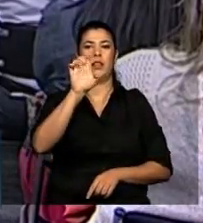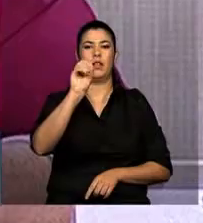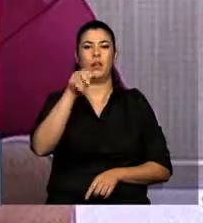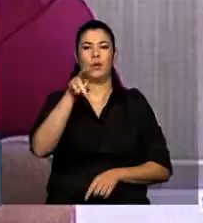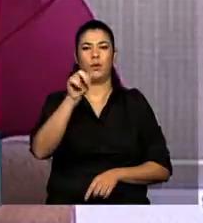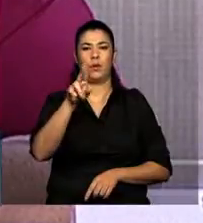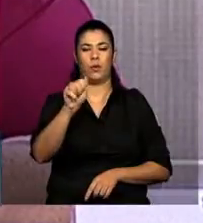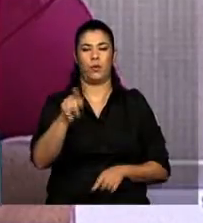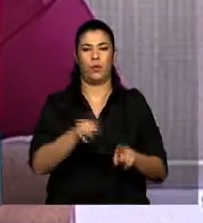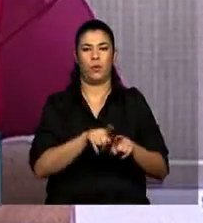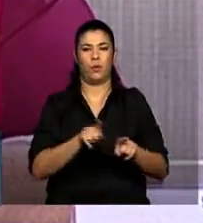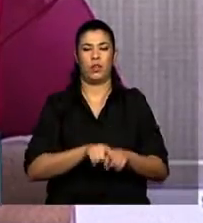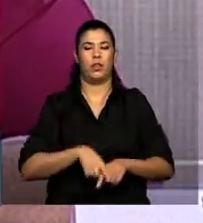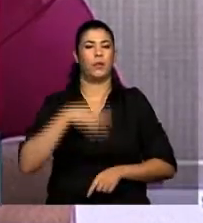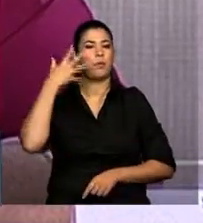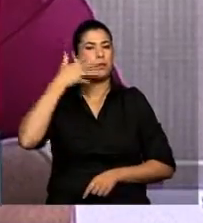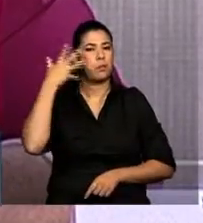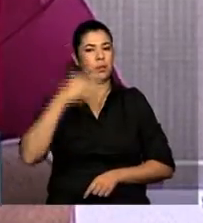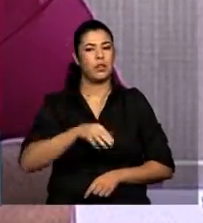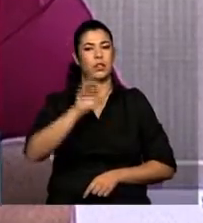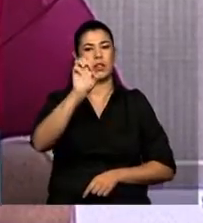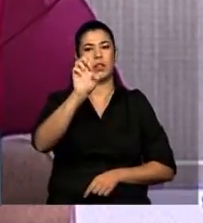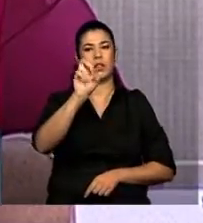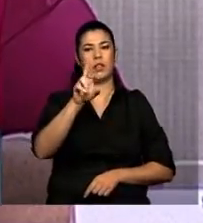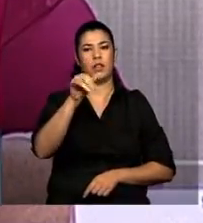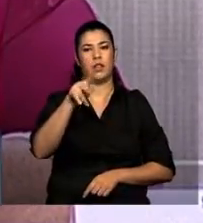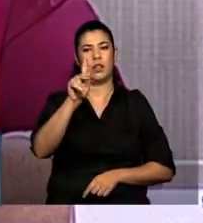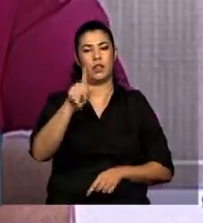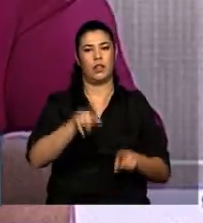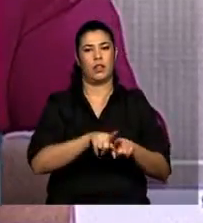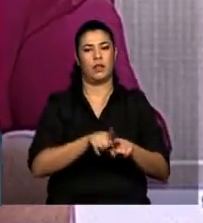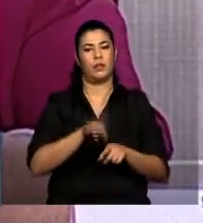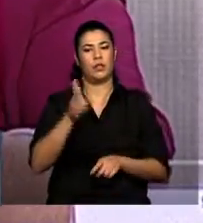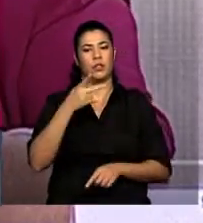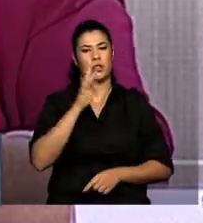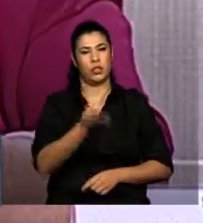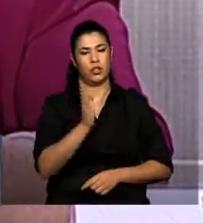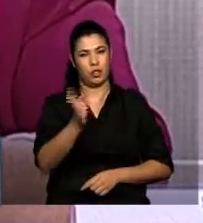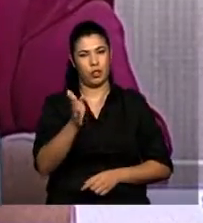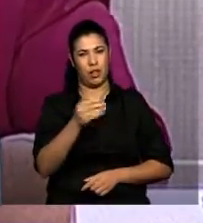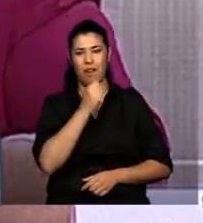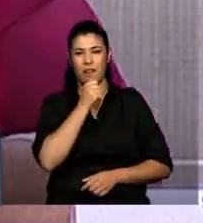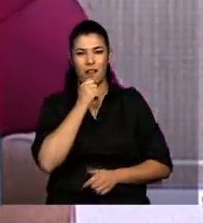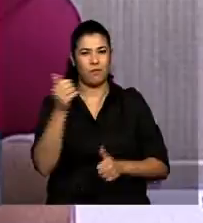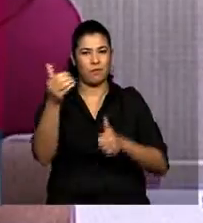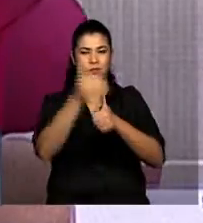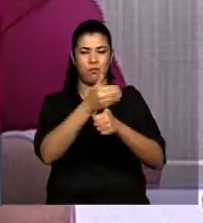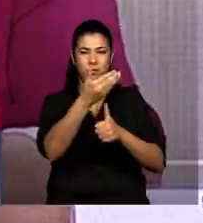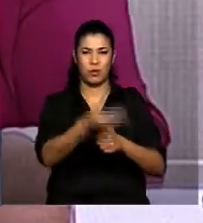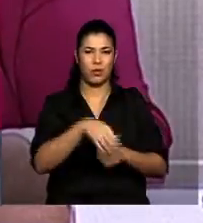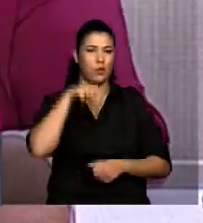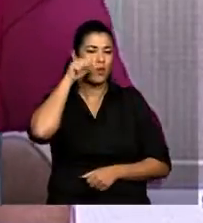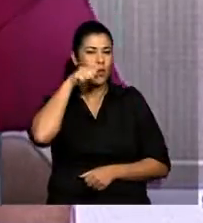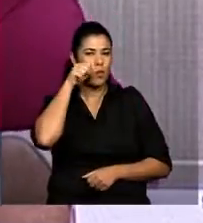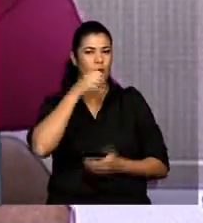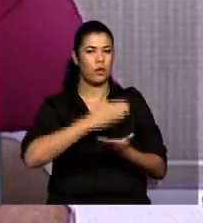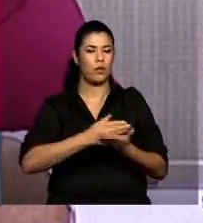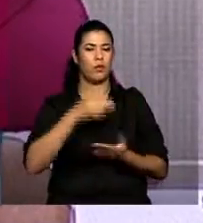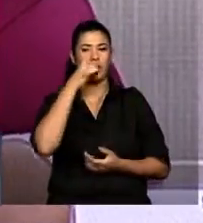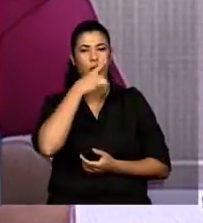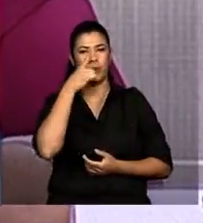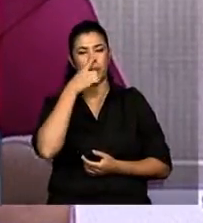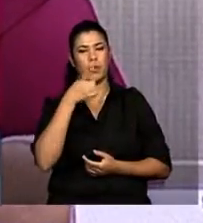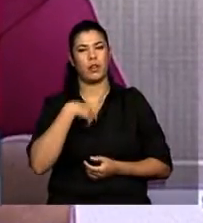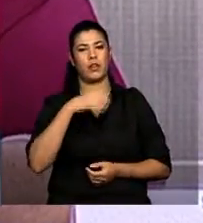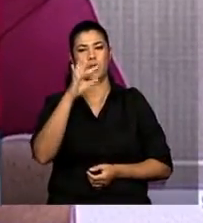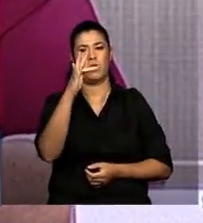nossas parlamentares, a Érica e a nossa senadora, já posso chamar de senadora, né? Ainda não tomou posse, partido de domingo, né? A nossa